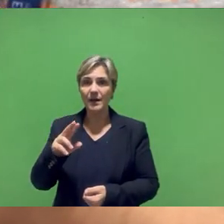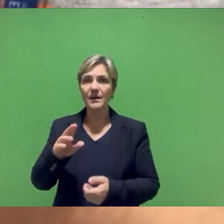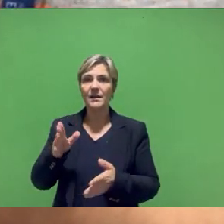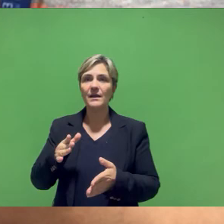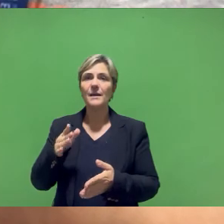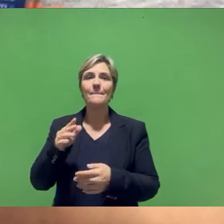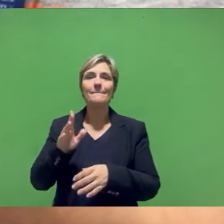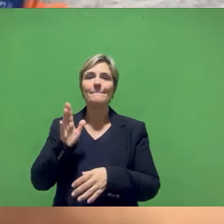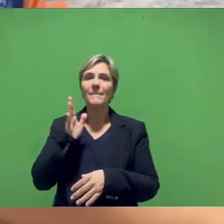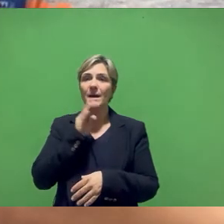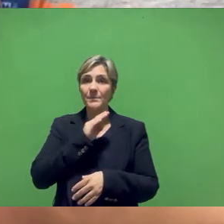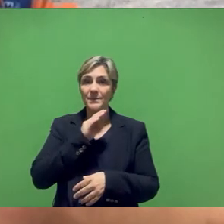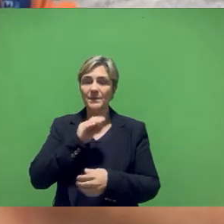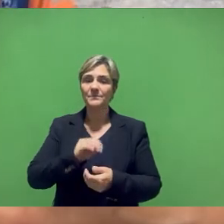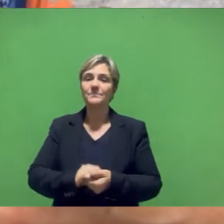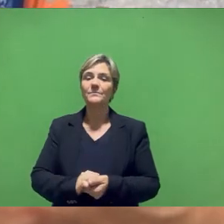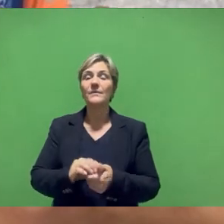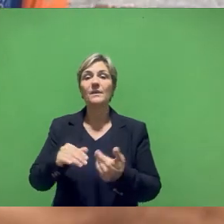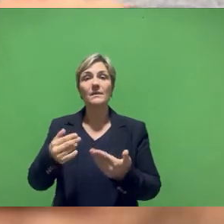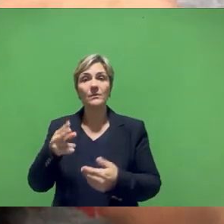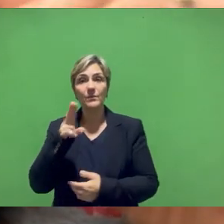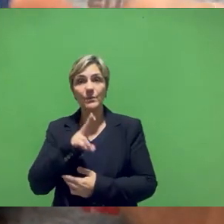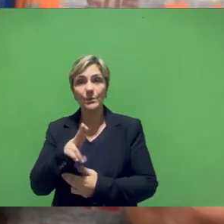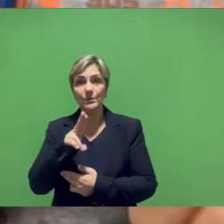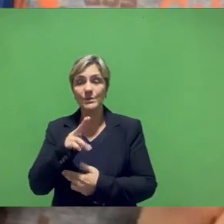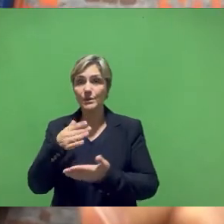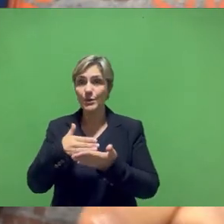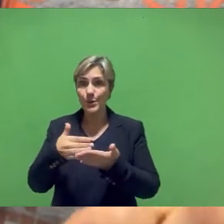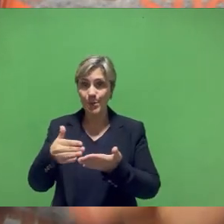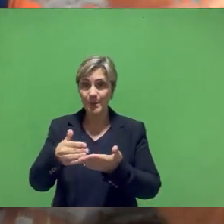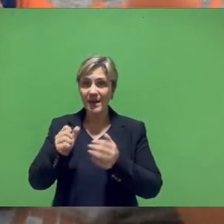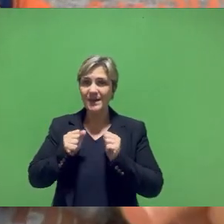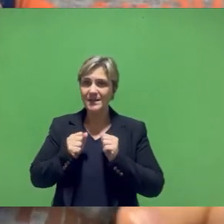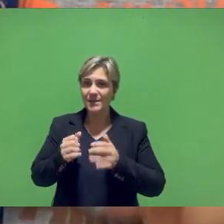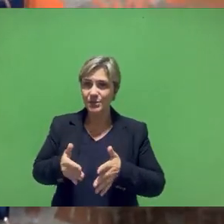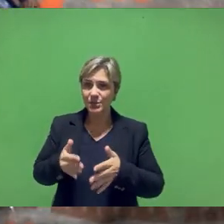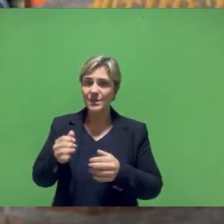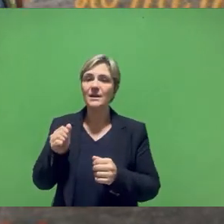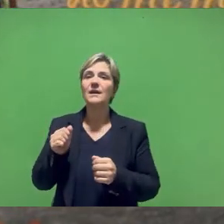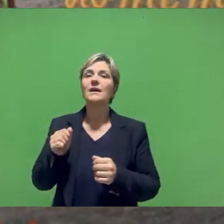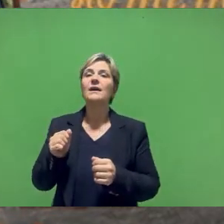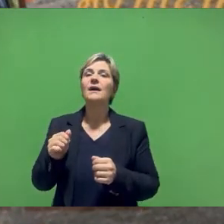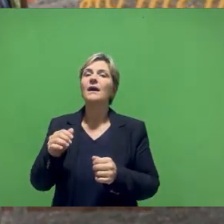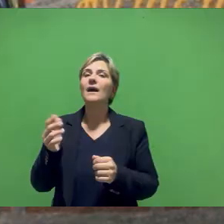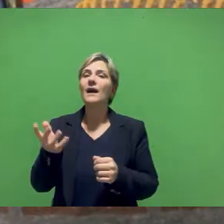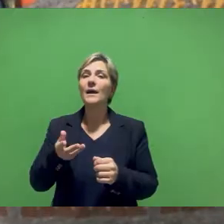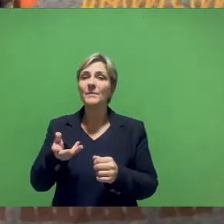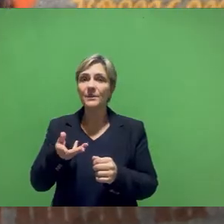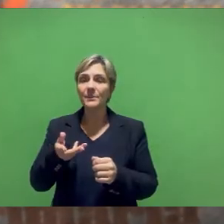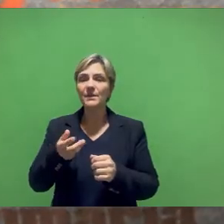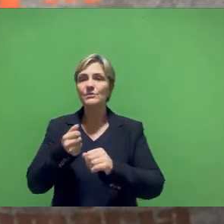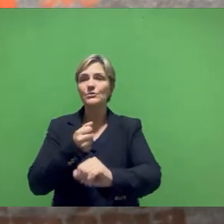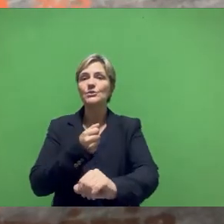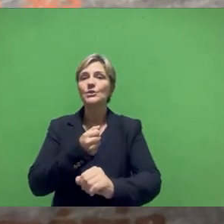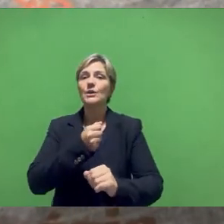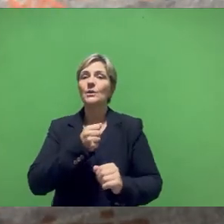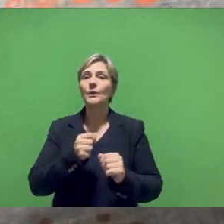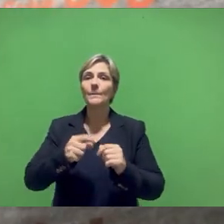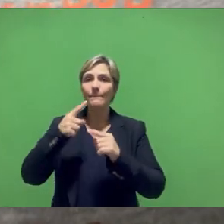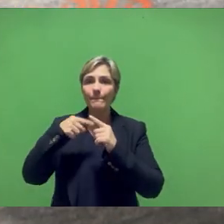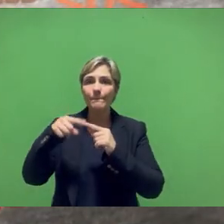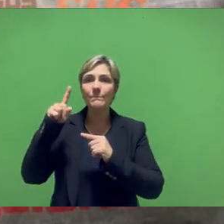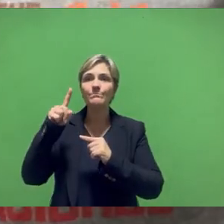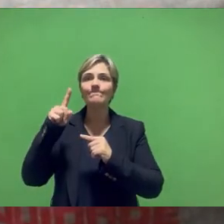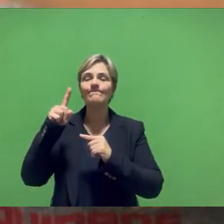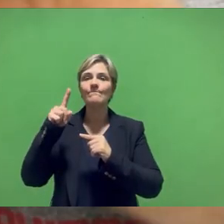é rápida. Então, ela é usada, ela começa a agir rapidamente e rapidamente atinge um